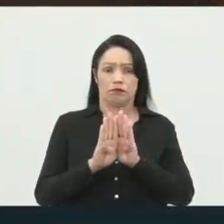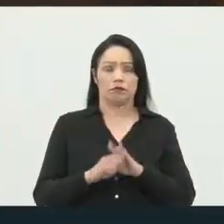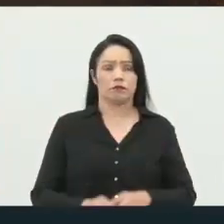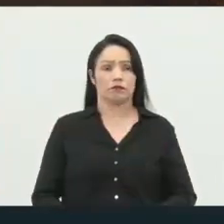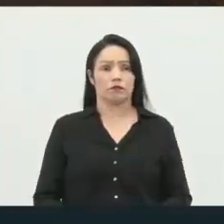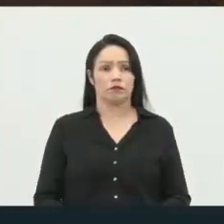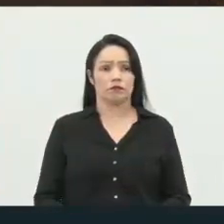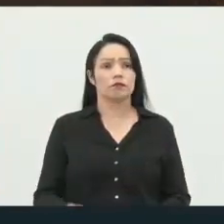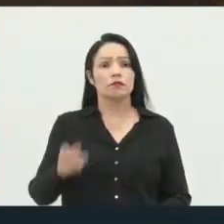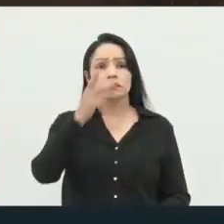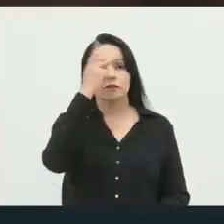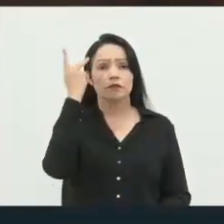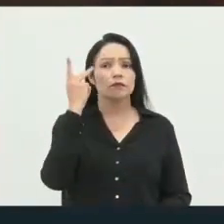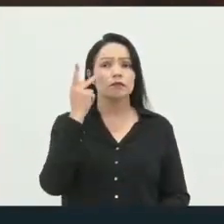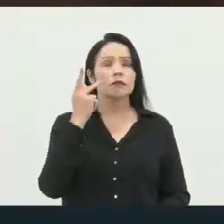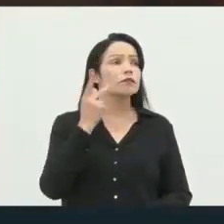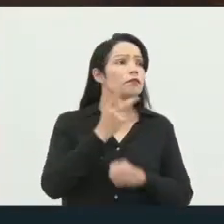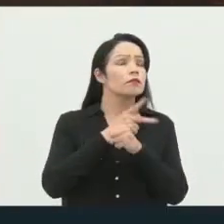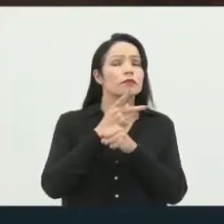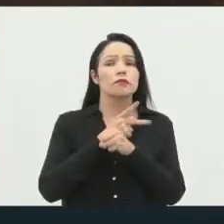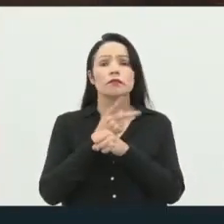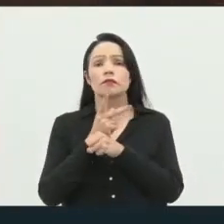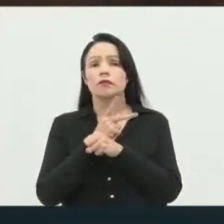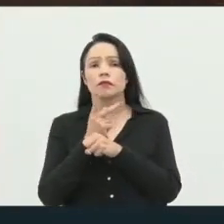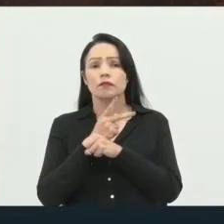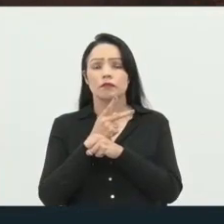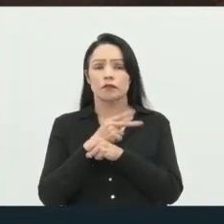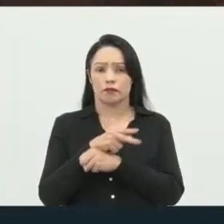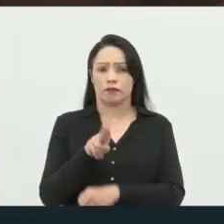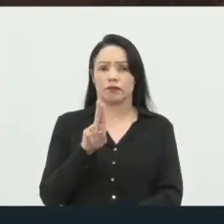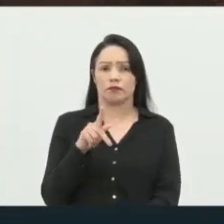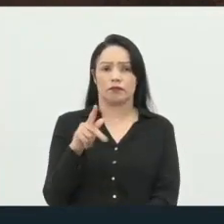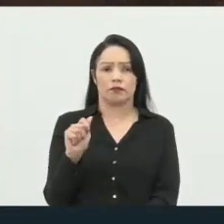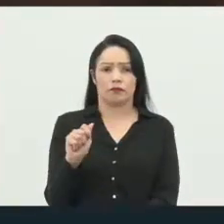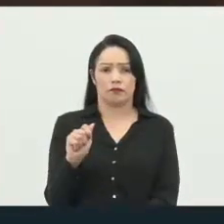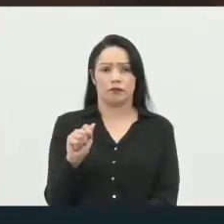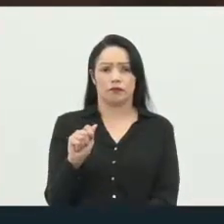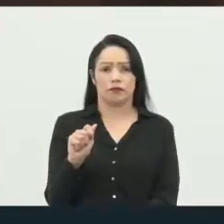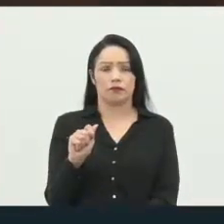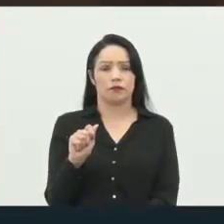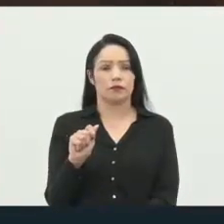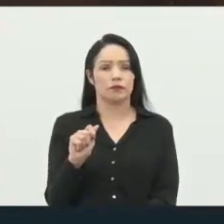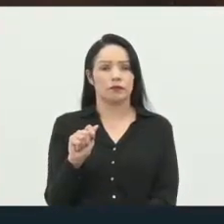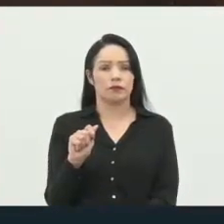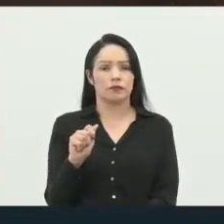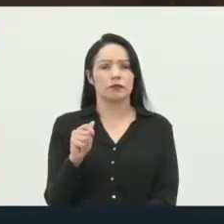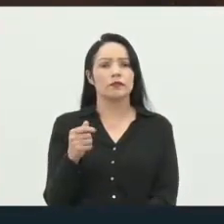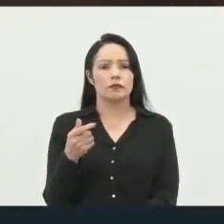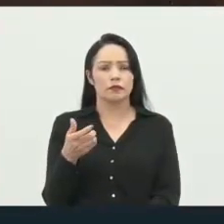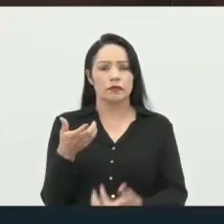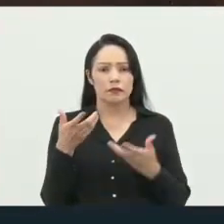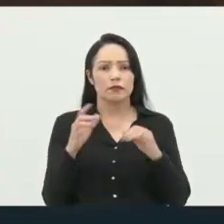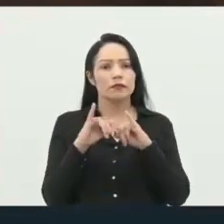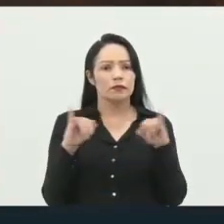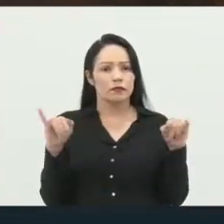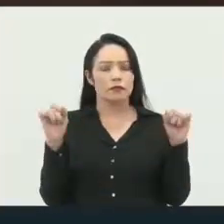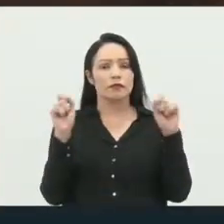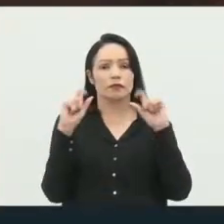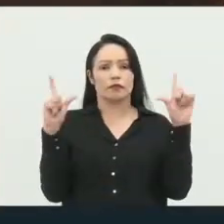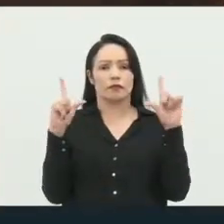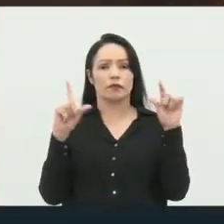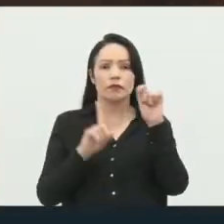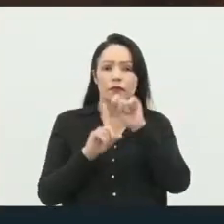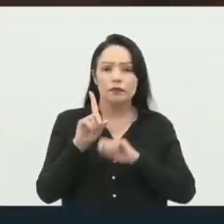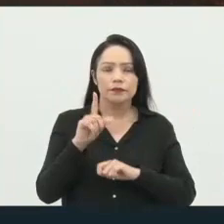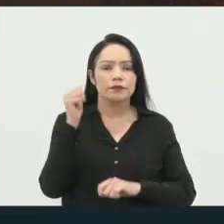as pessoas procuram a UPA e eu quero alertar nesse mês da mulher eu vou